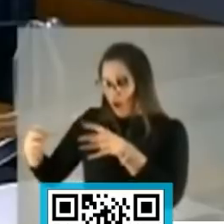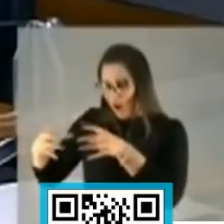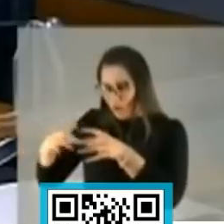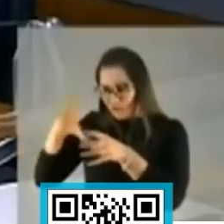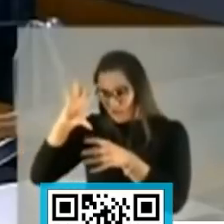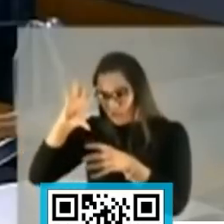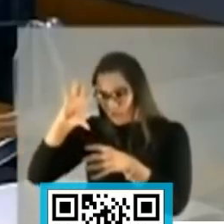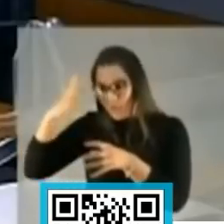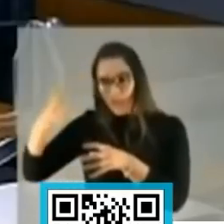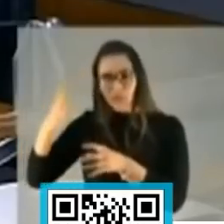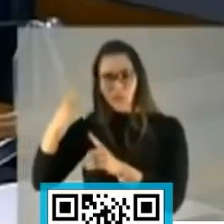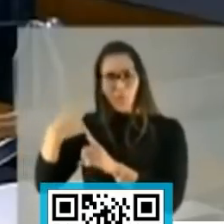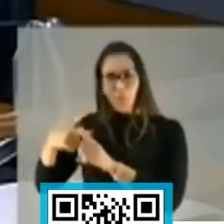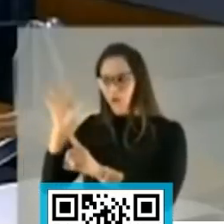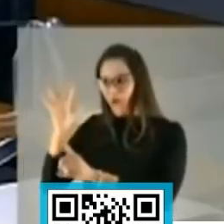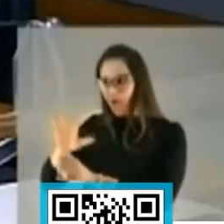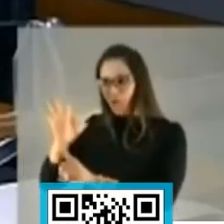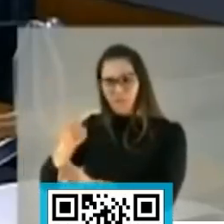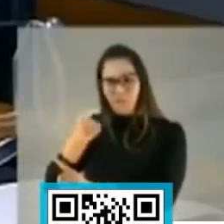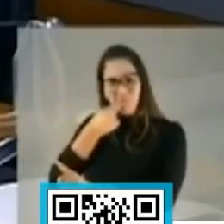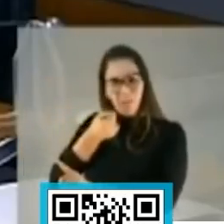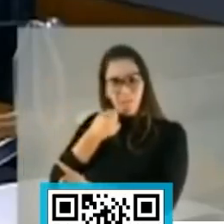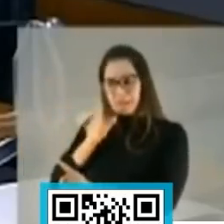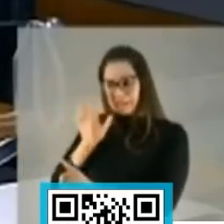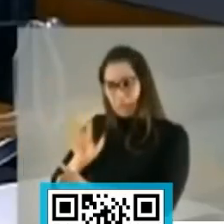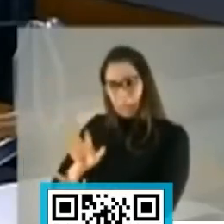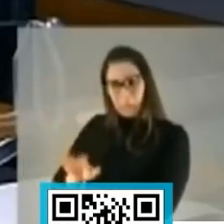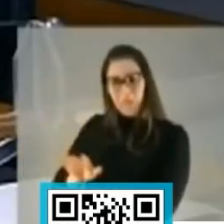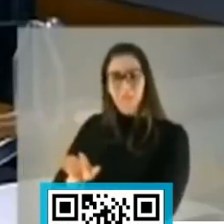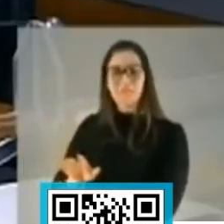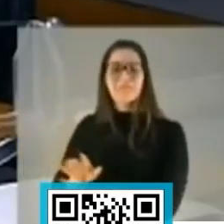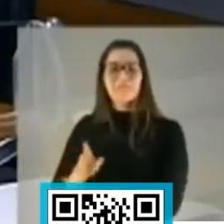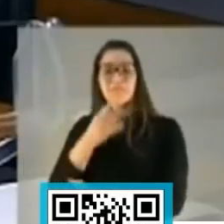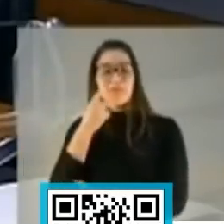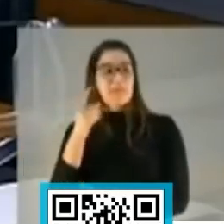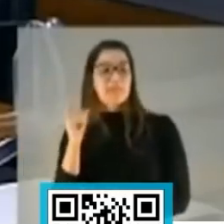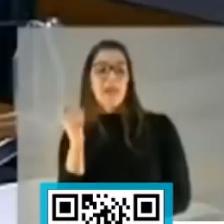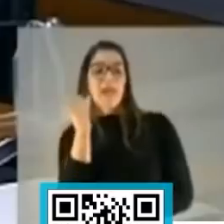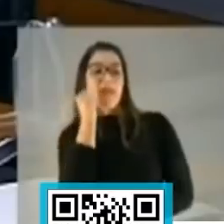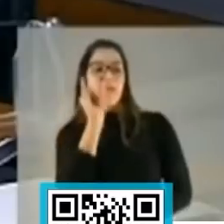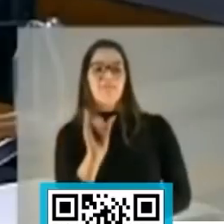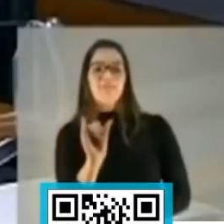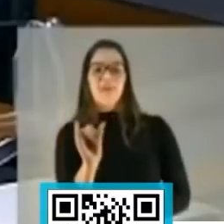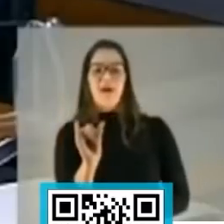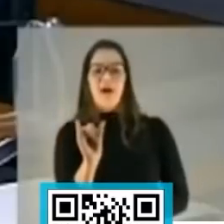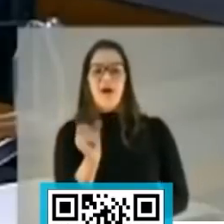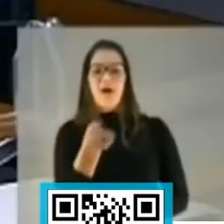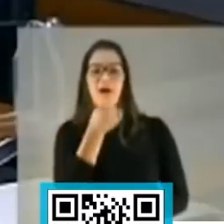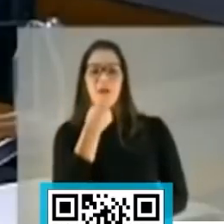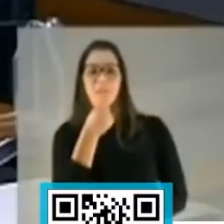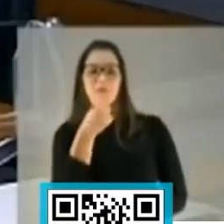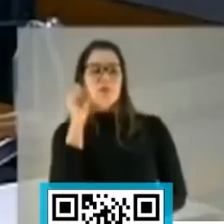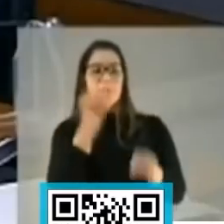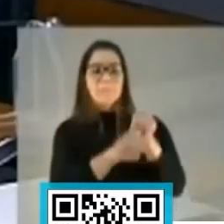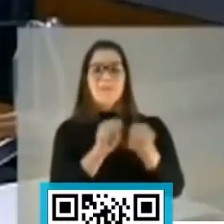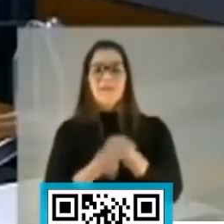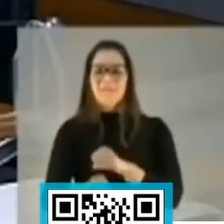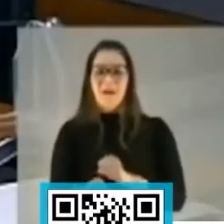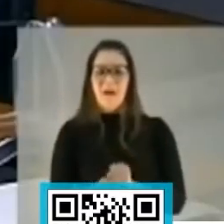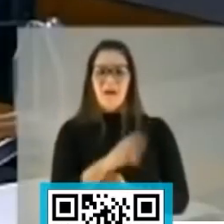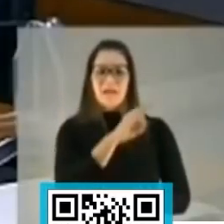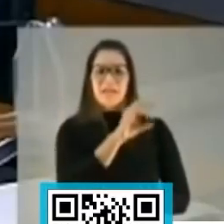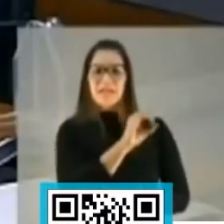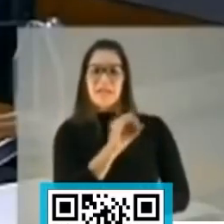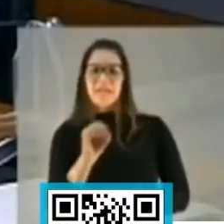decidiu por conta da influência da Indústria Farmacêutica negar as pessoas um medicamento e matar nos Estados Unidos matar mais de meio milhão